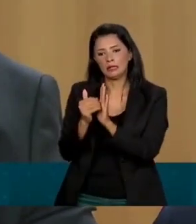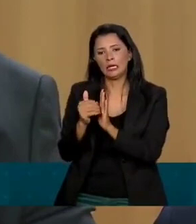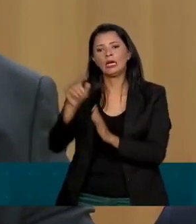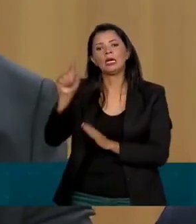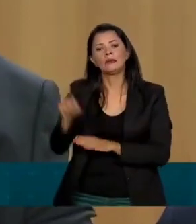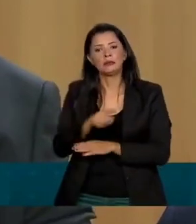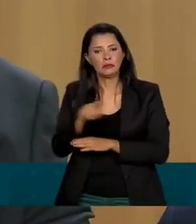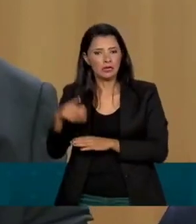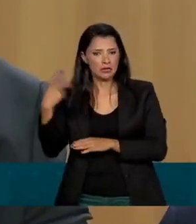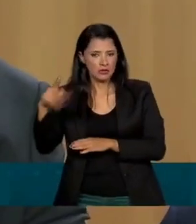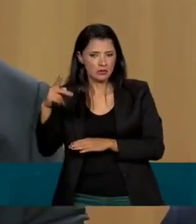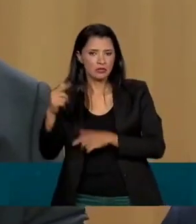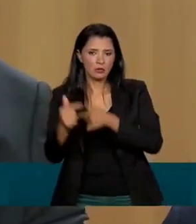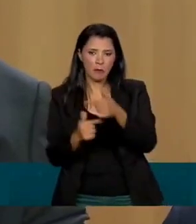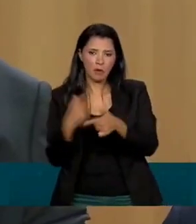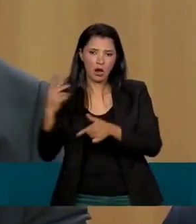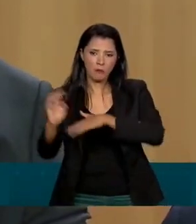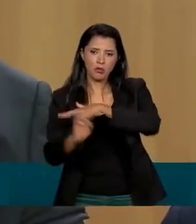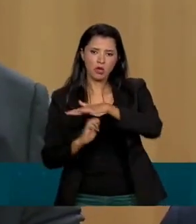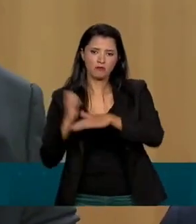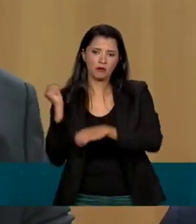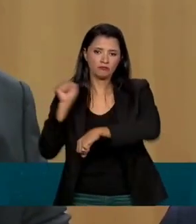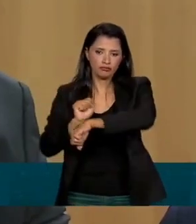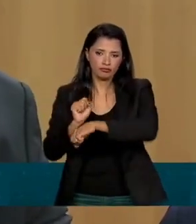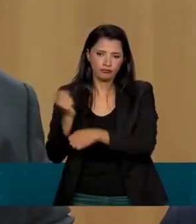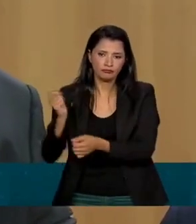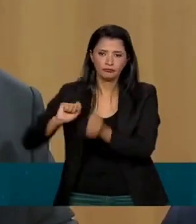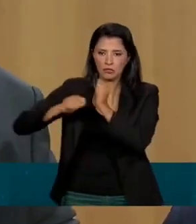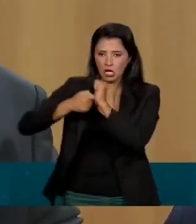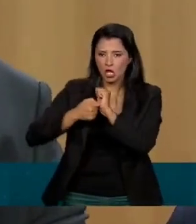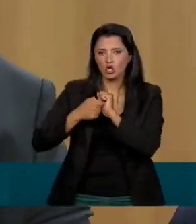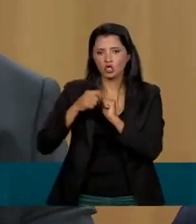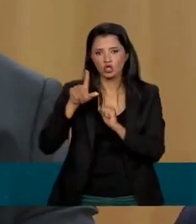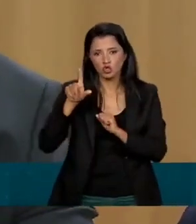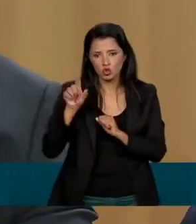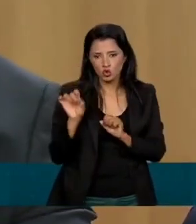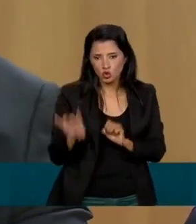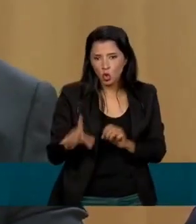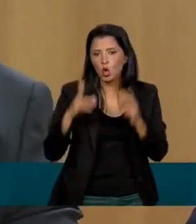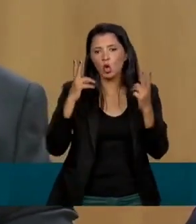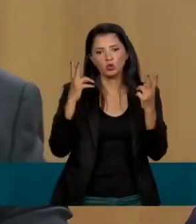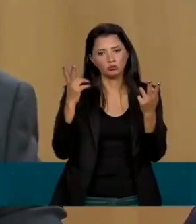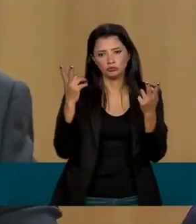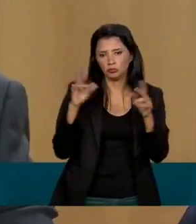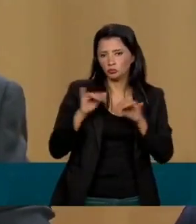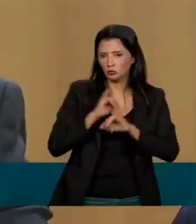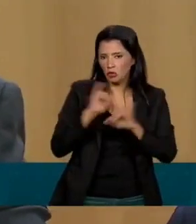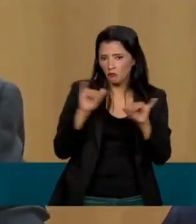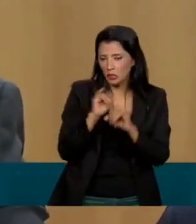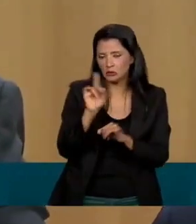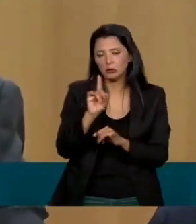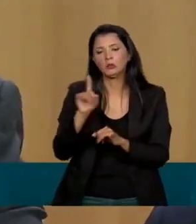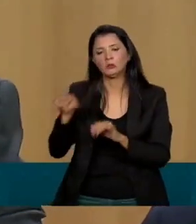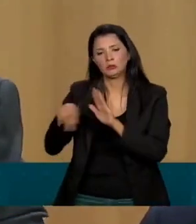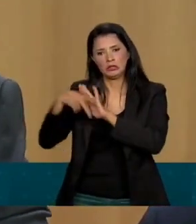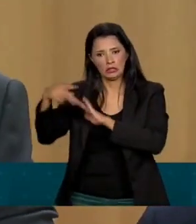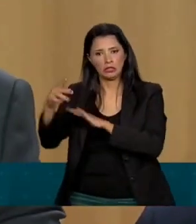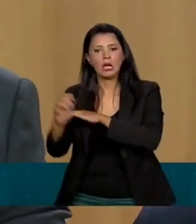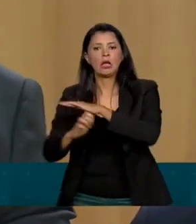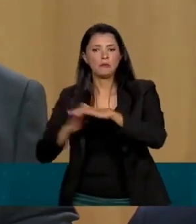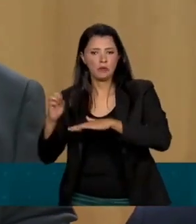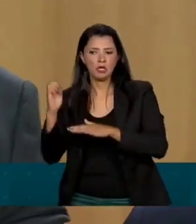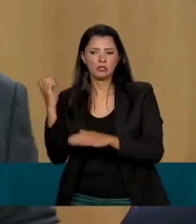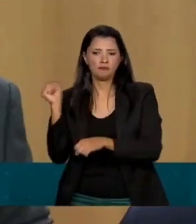suspensão das atividades da empresa, não só daquele conteúdo. Então, é uma medida realmente